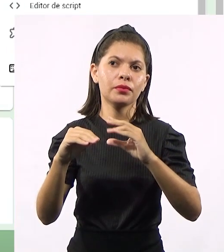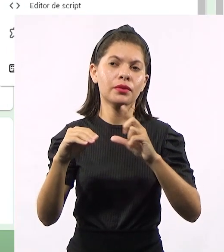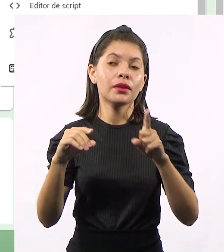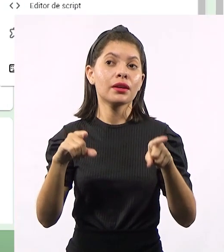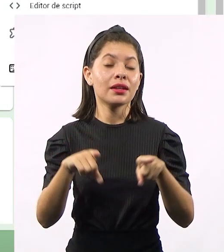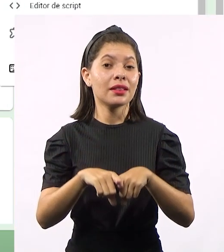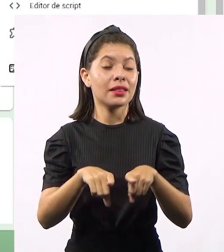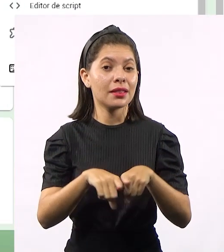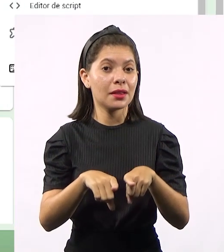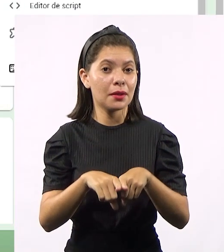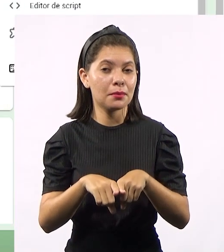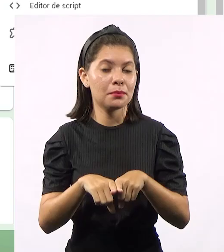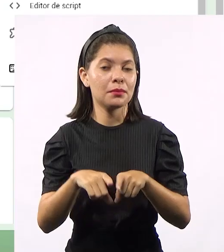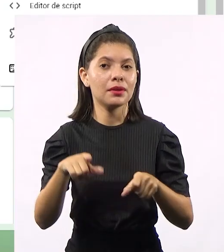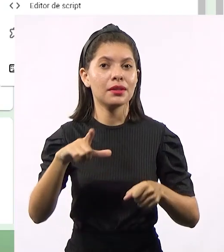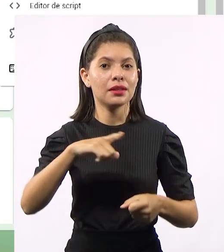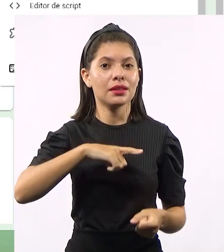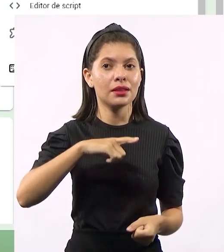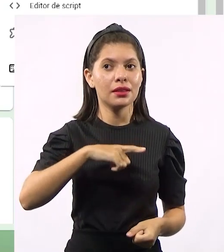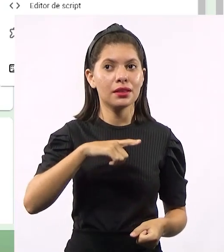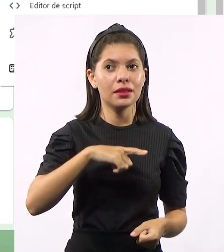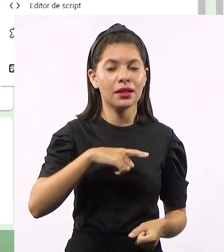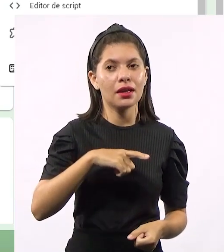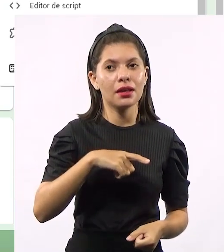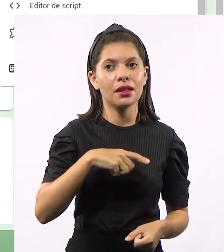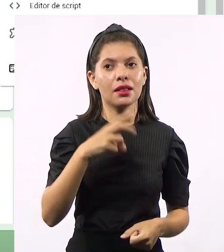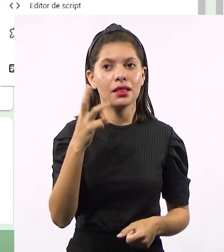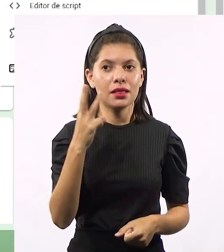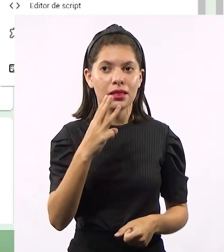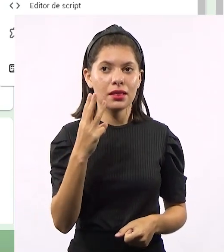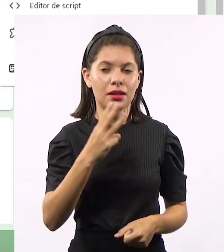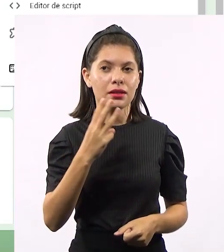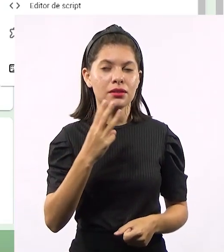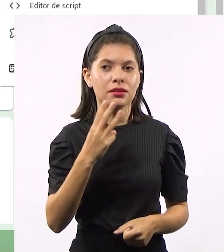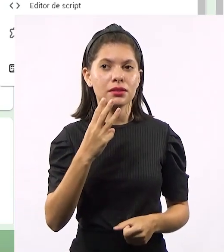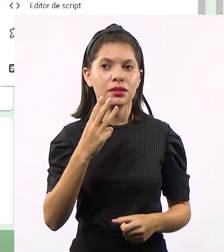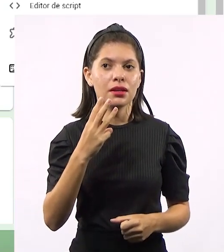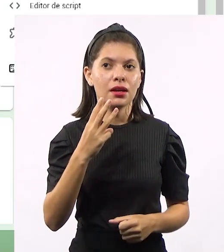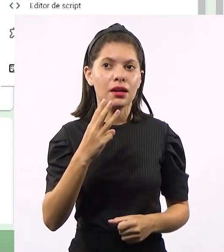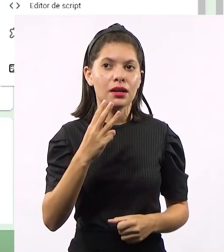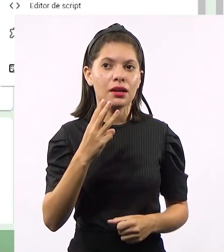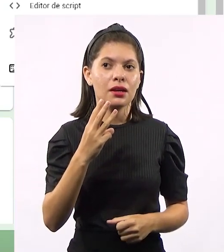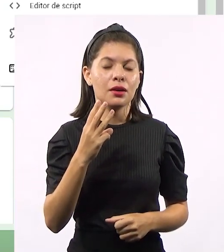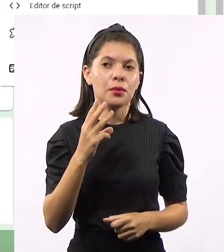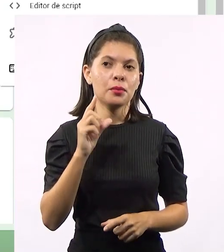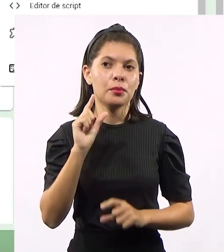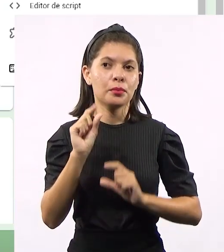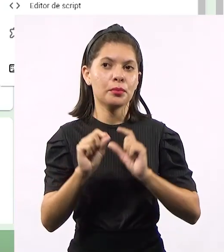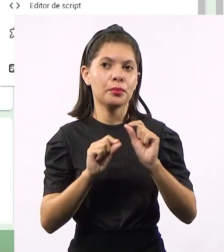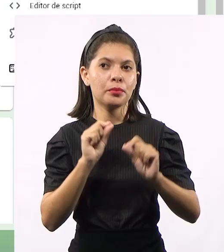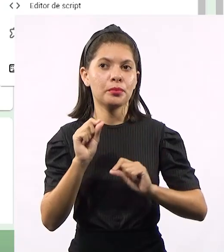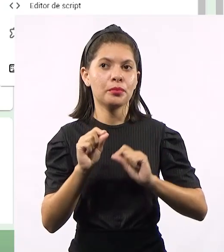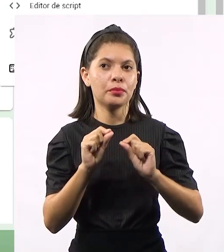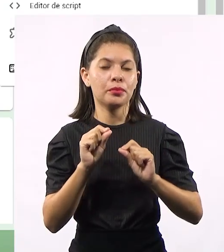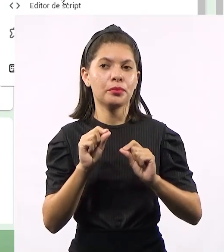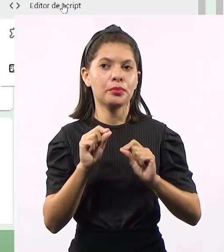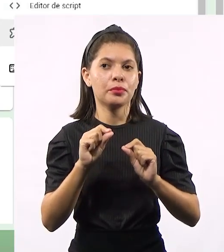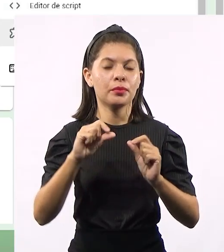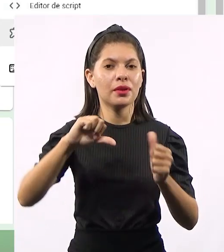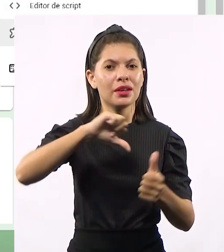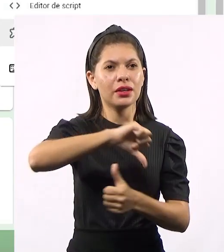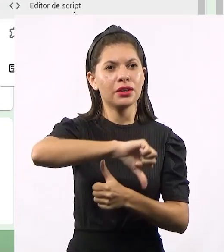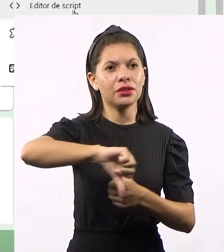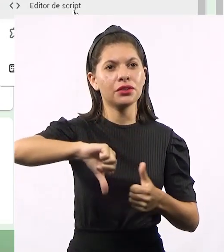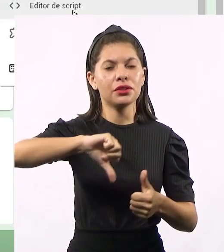Além disso, eu tenho os 3 pontinhos que são complementos. Um deles, eu posso vir fazer edição